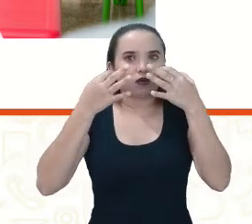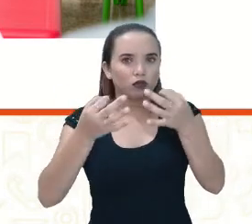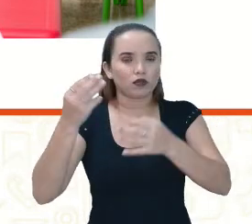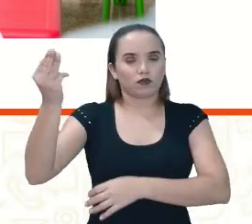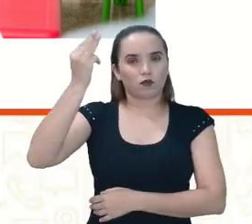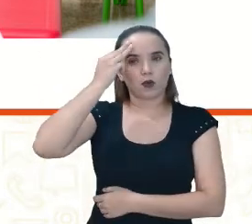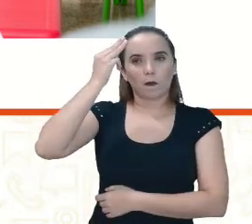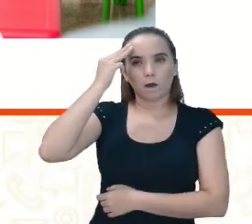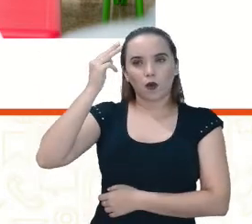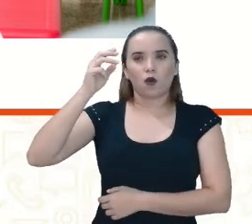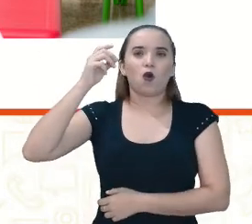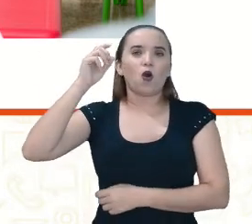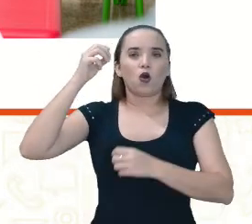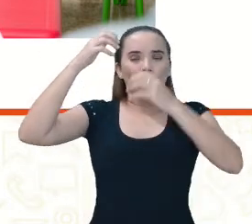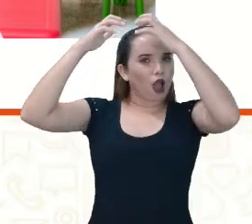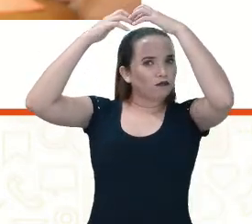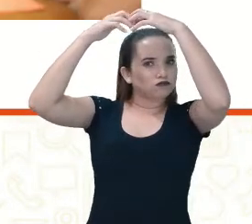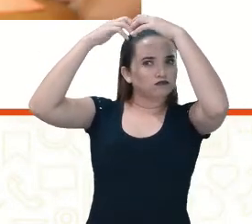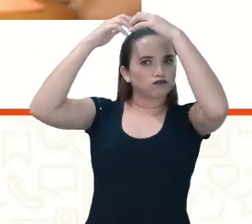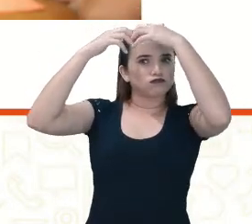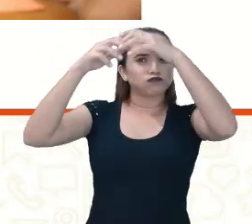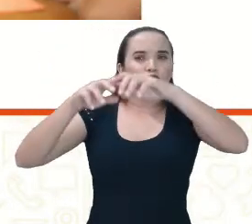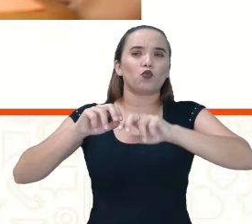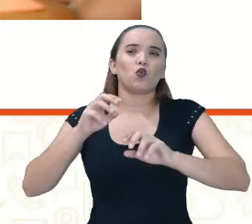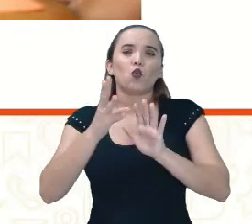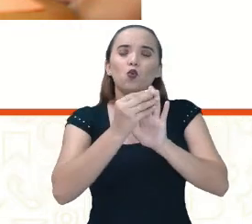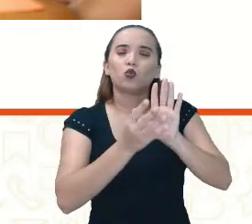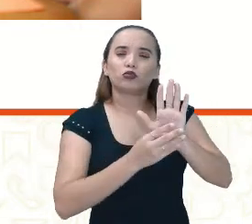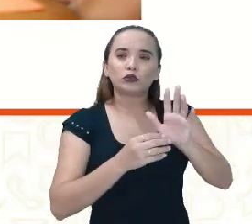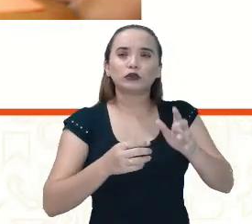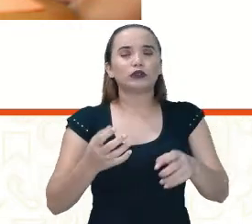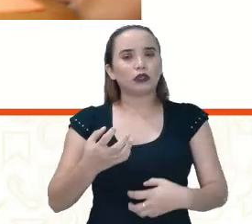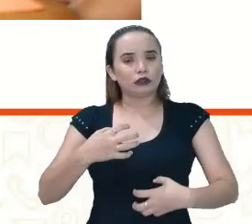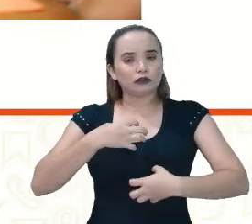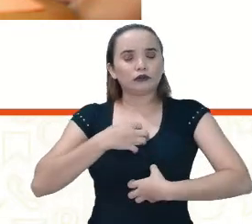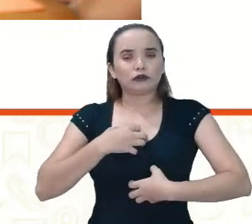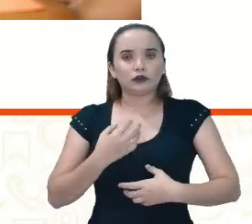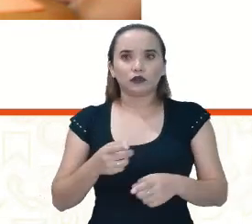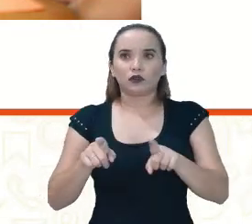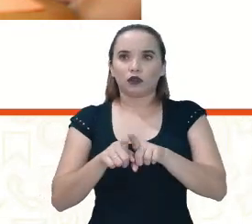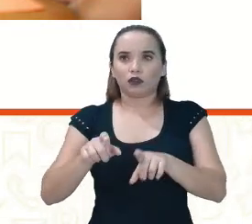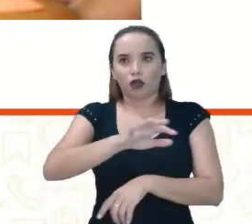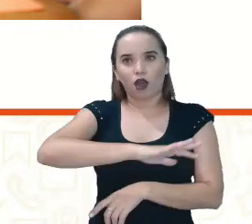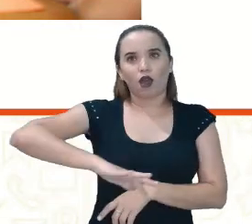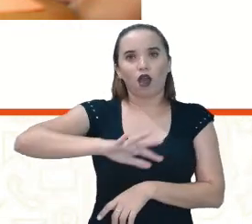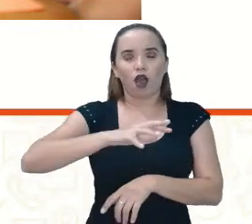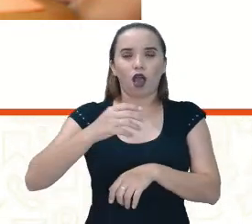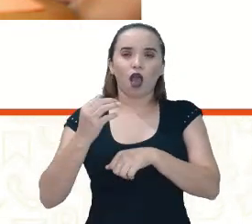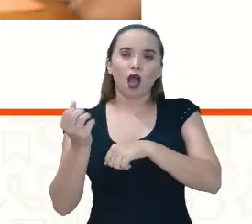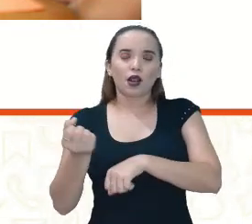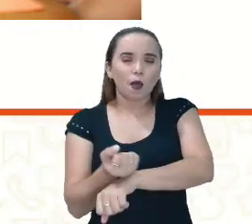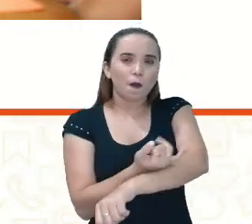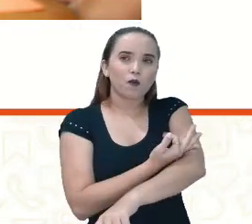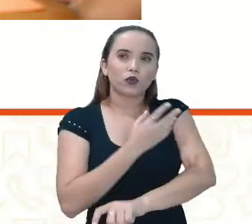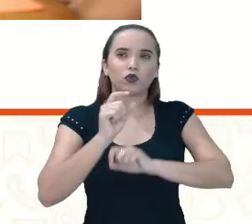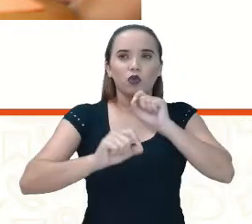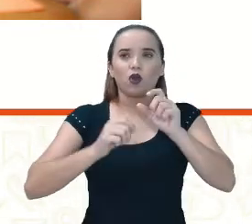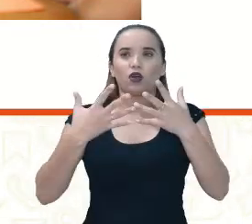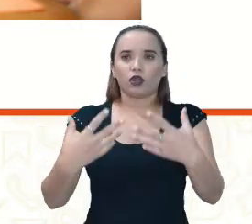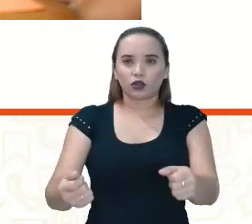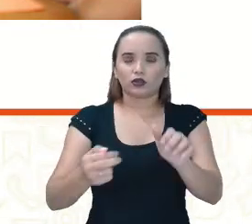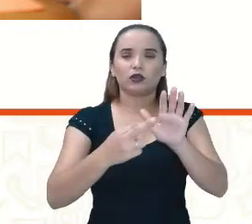raciocínio, conceituação, sensação. Na área afetiva e emocional, aceitação de regras e